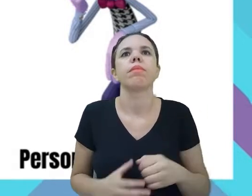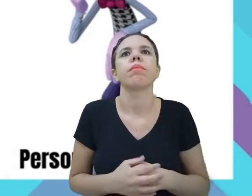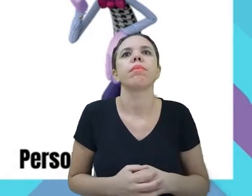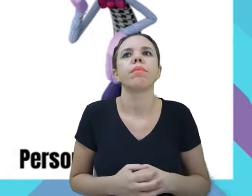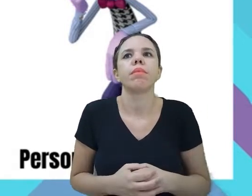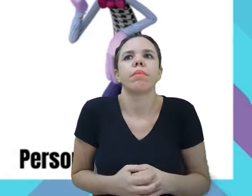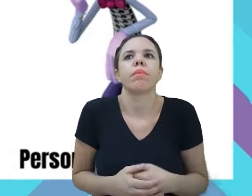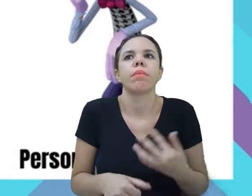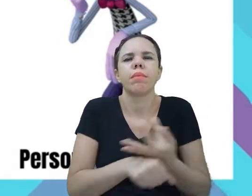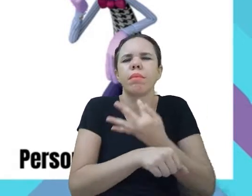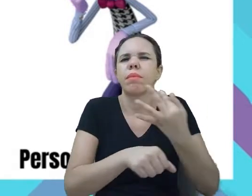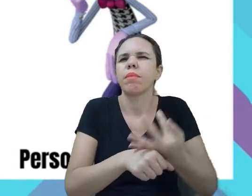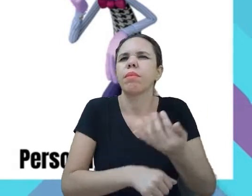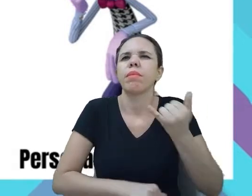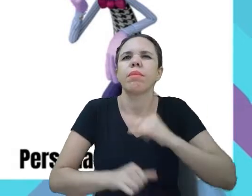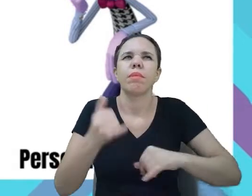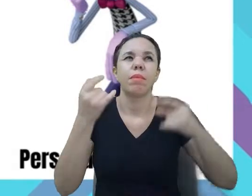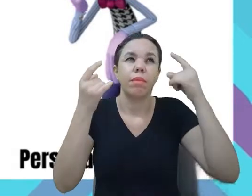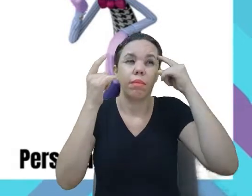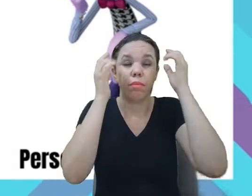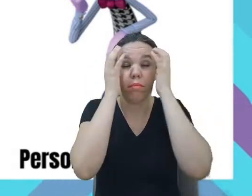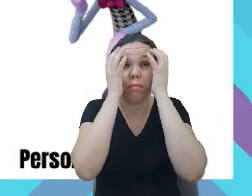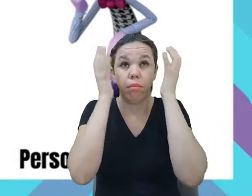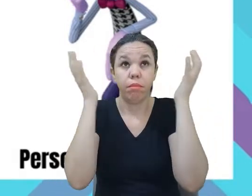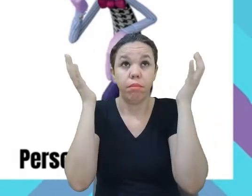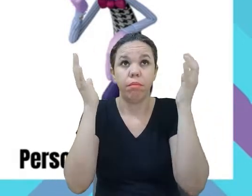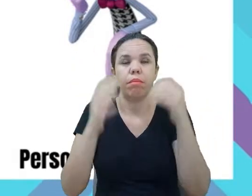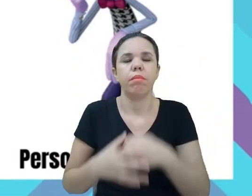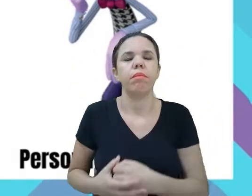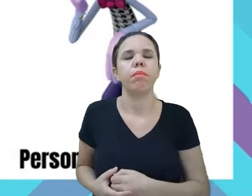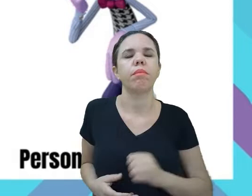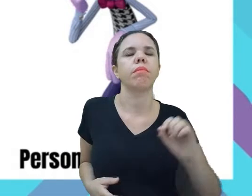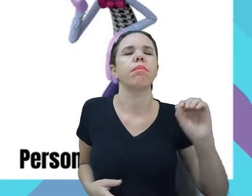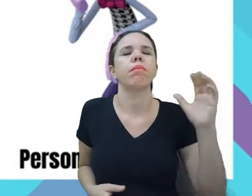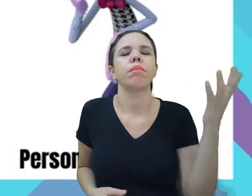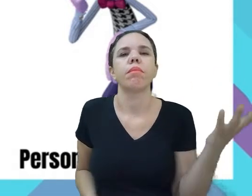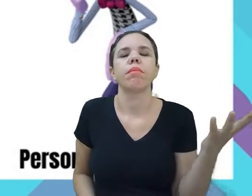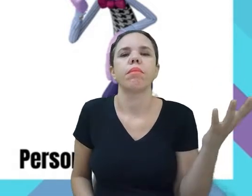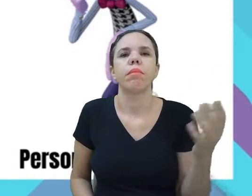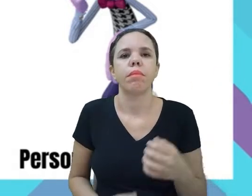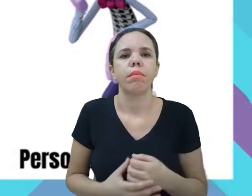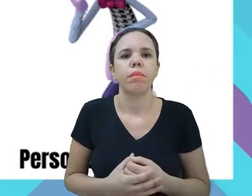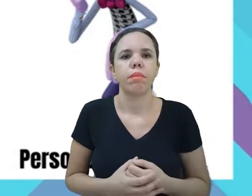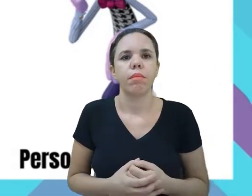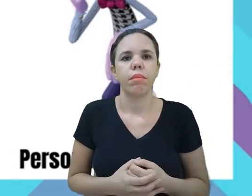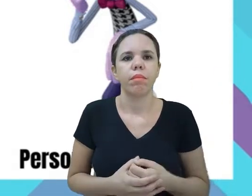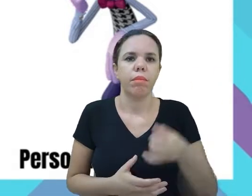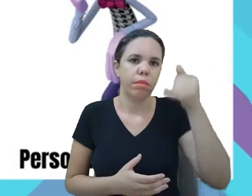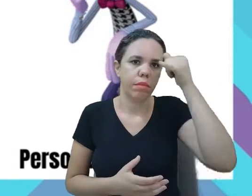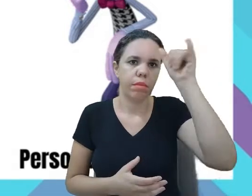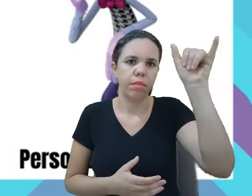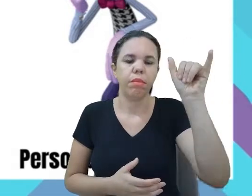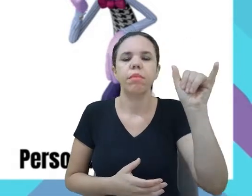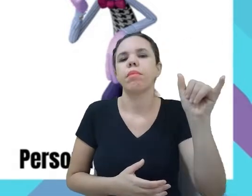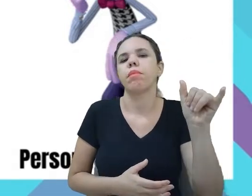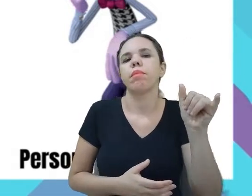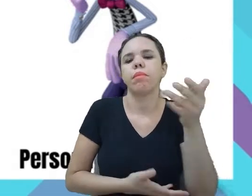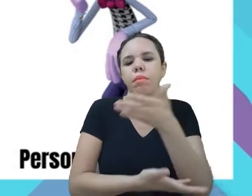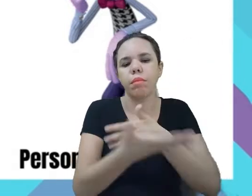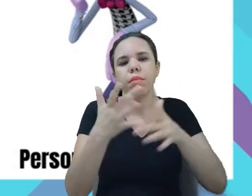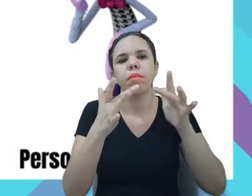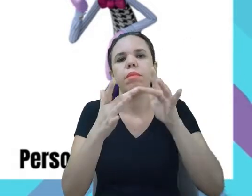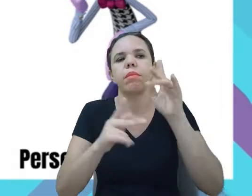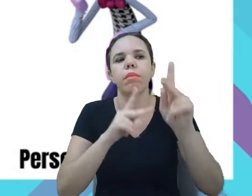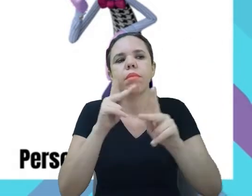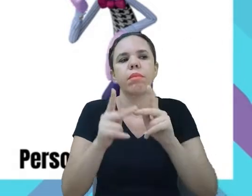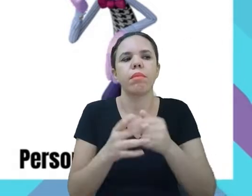Lowen. E toda essa carga de energia vai para a cabeça. E aí, o que acontece? Ele evita muito